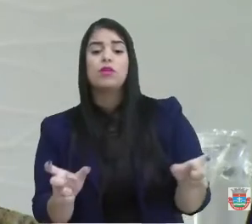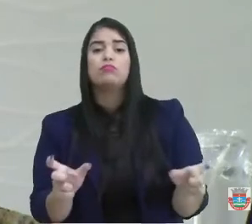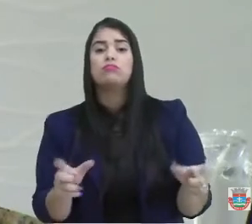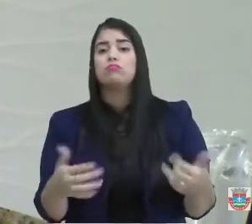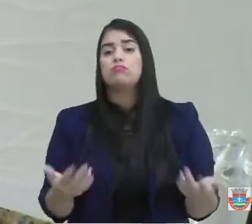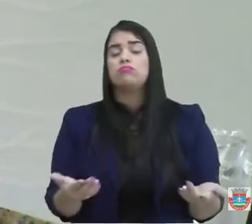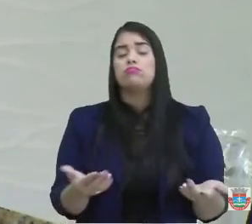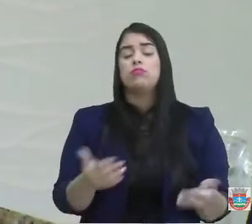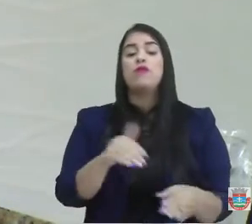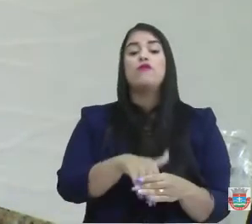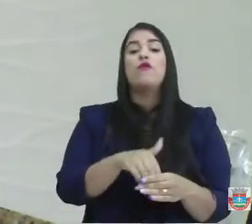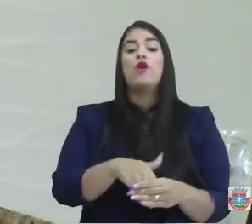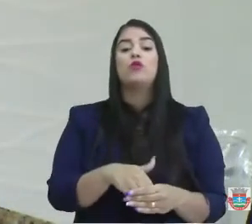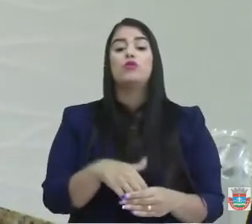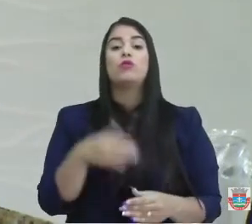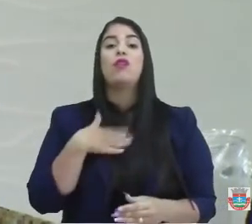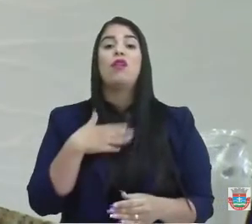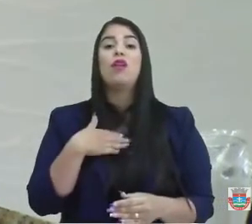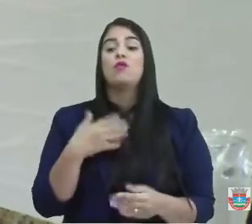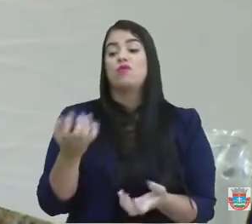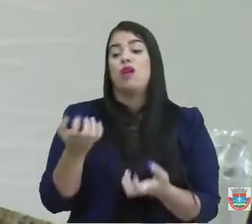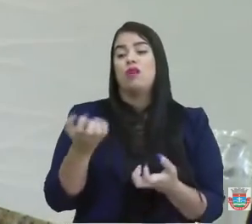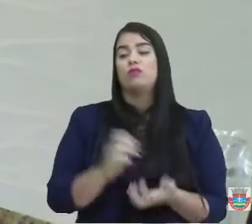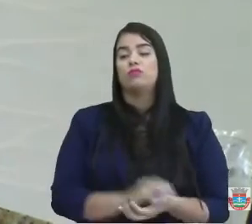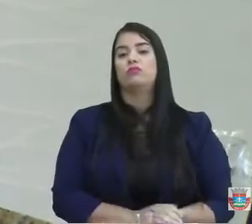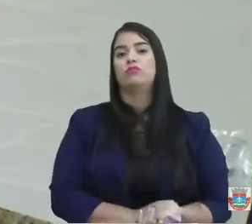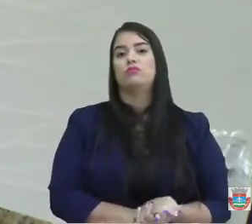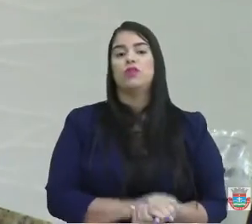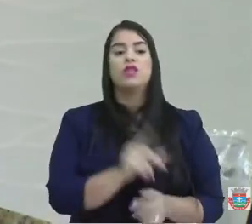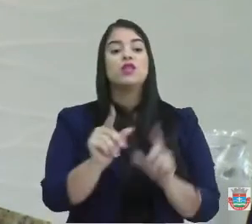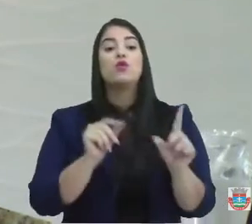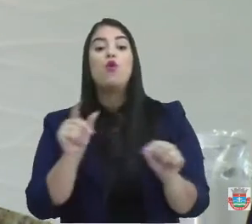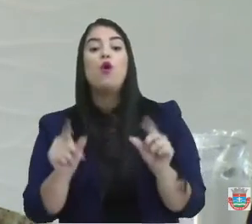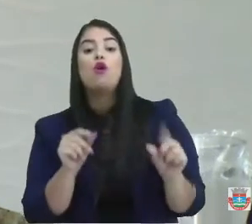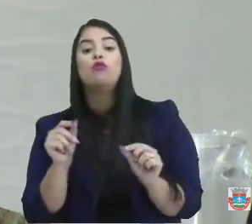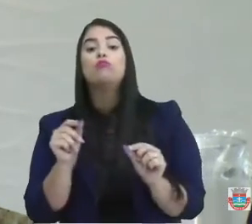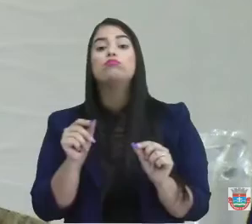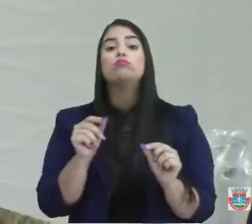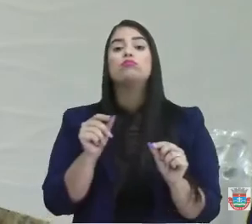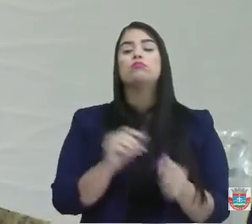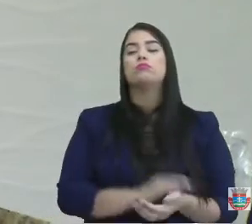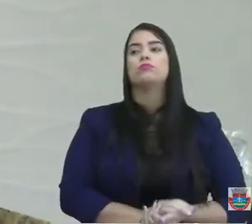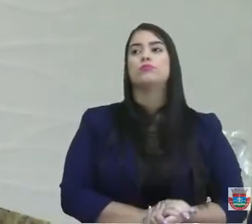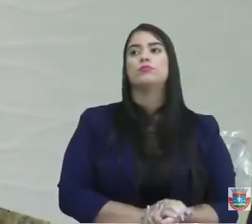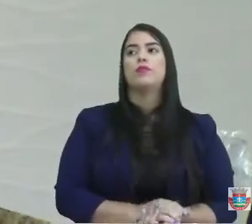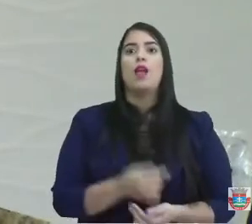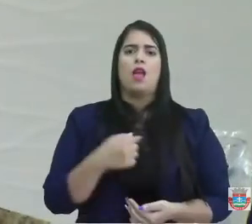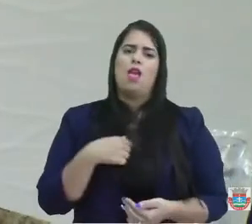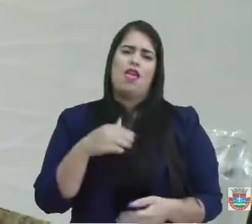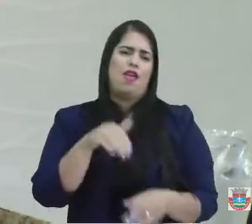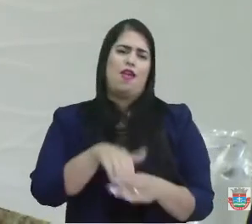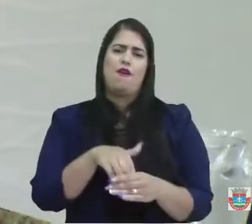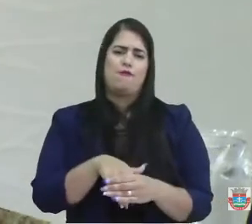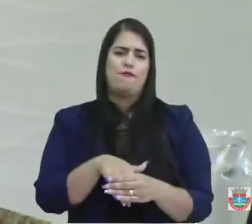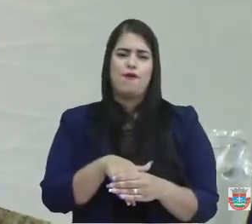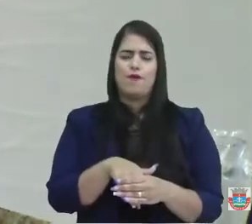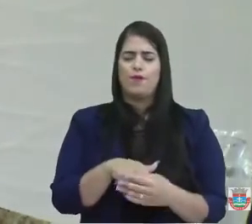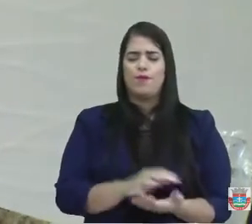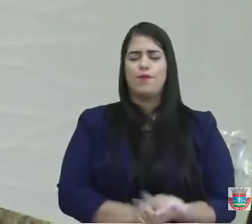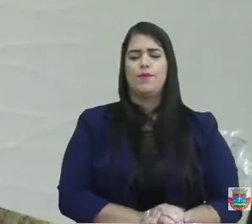agora. O voto é meu, eu voto de quem eu quiser. Aí eu fico aí, o jeito no grupo aí, tudo doido. Não, é porque eu voto de fulano, meu amigo, a gente vota de quem